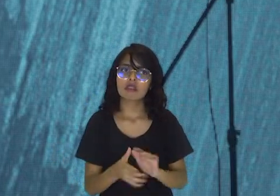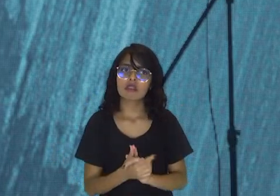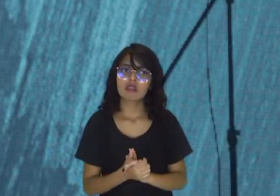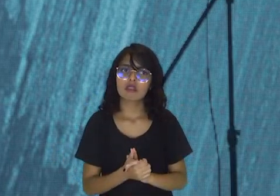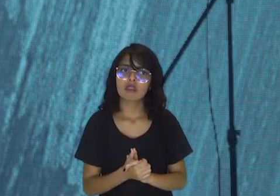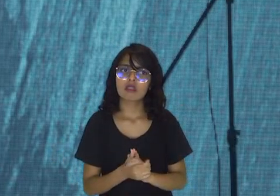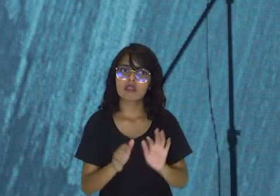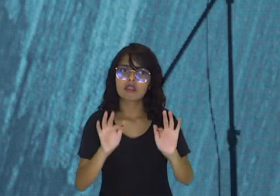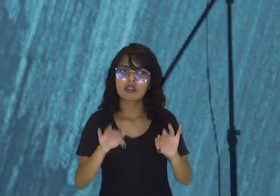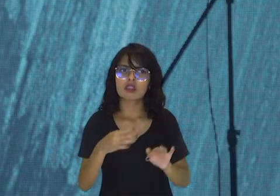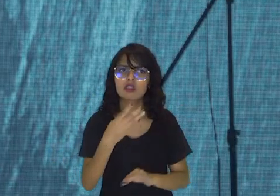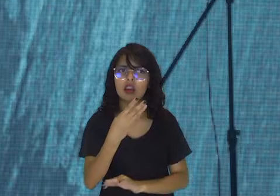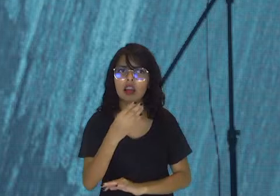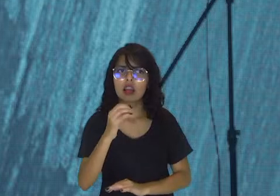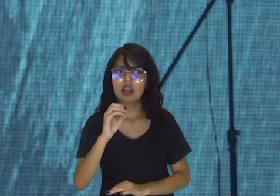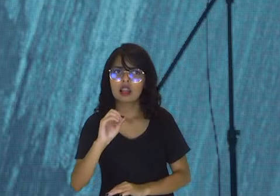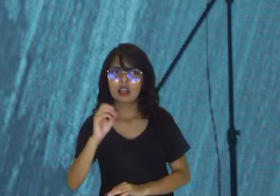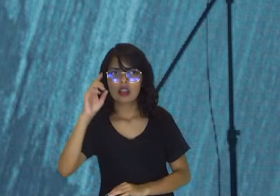novamente